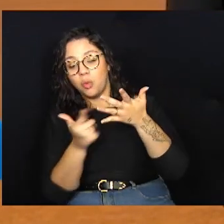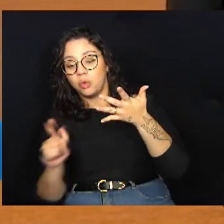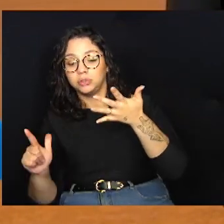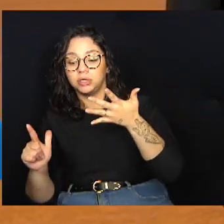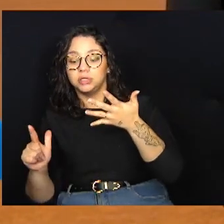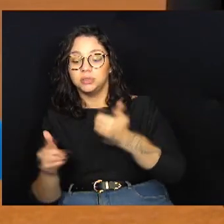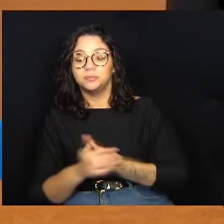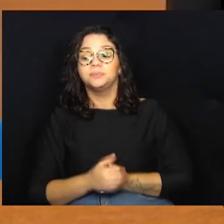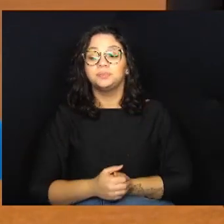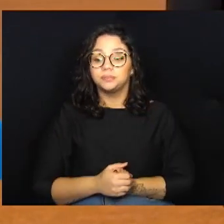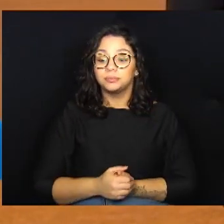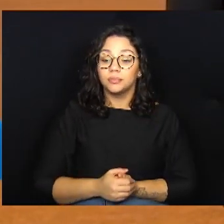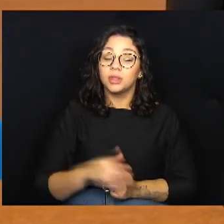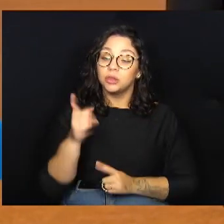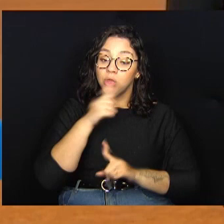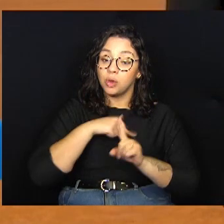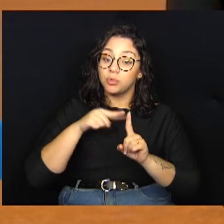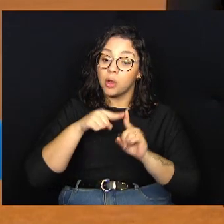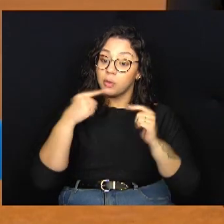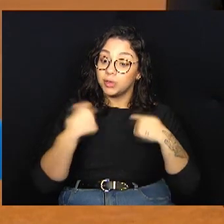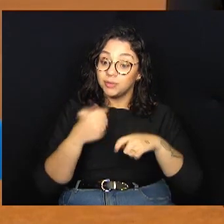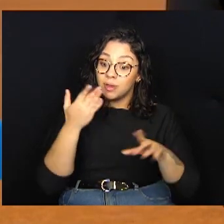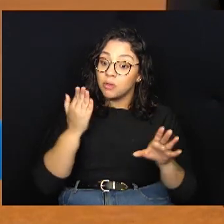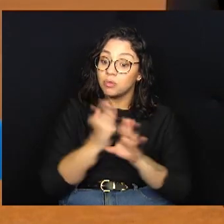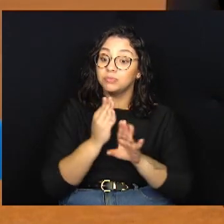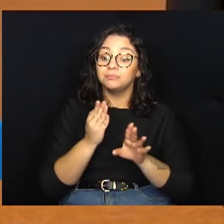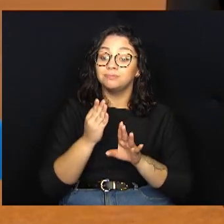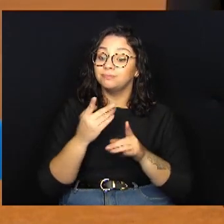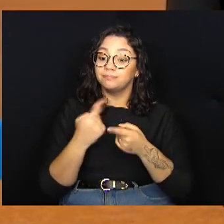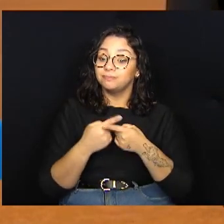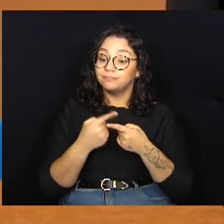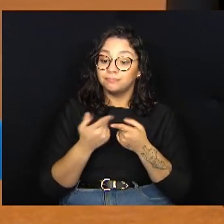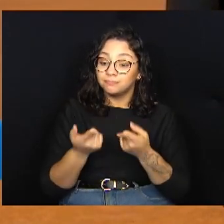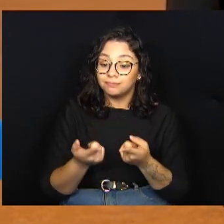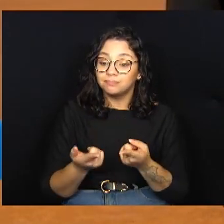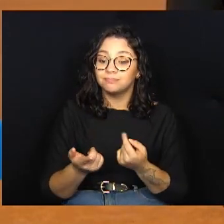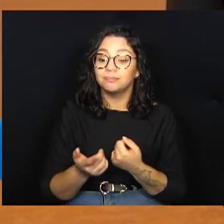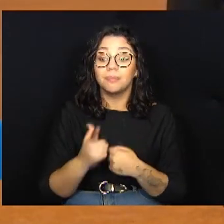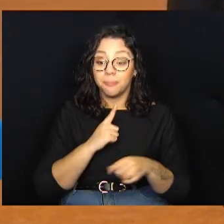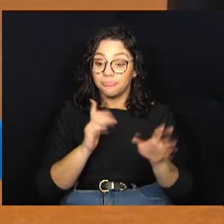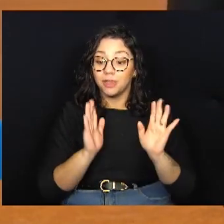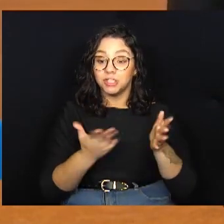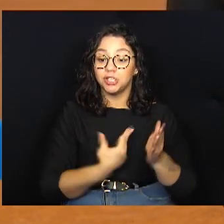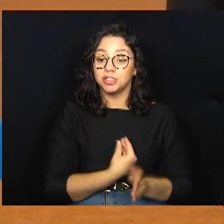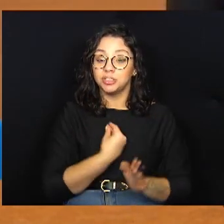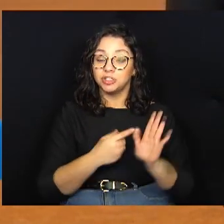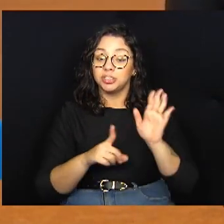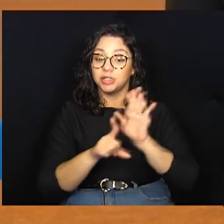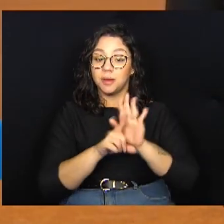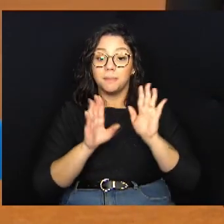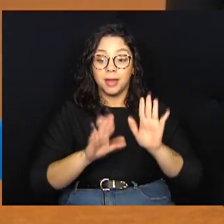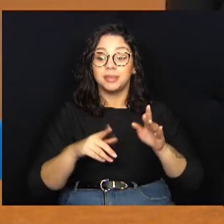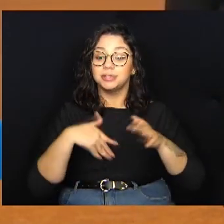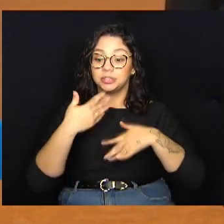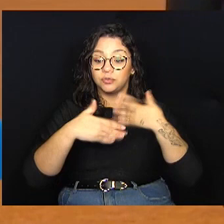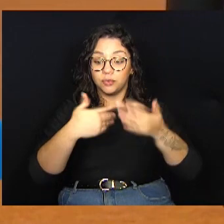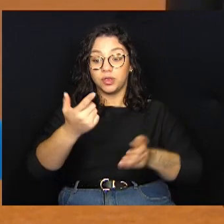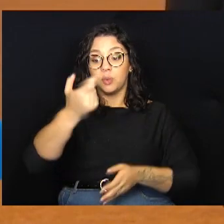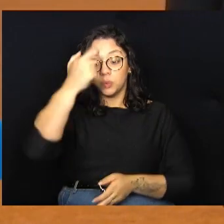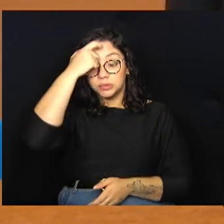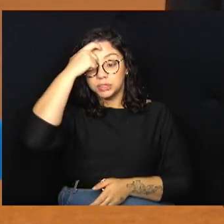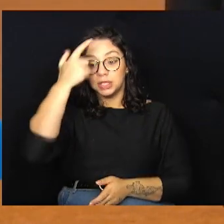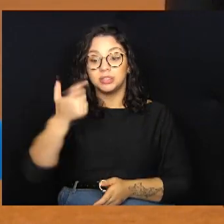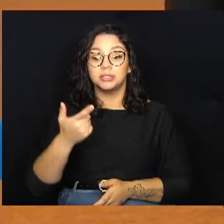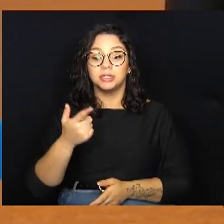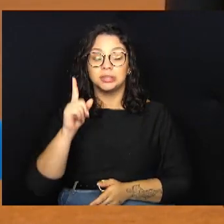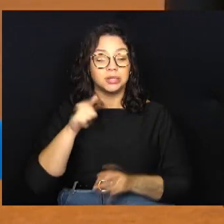precisa, obviamente, ir na raiz do problema. Apesar da legislação, a gente precisa desenvolver a consciência